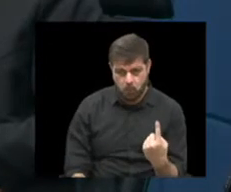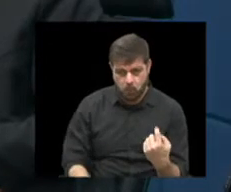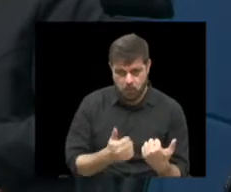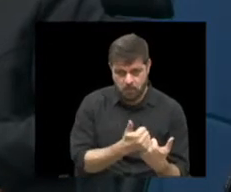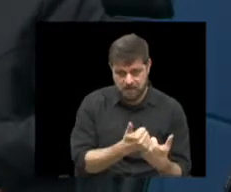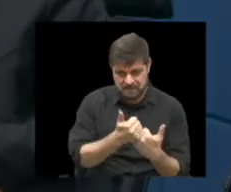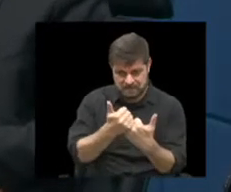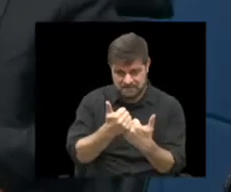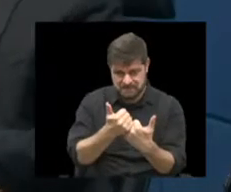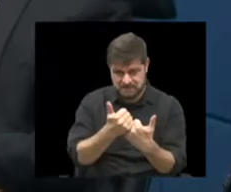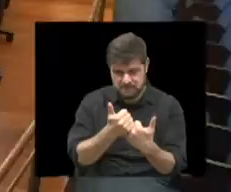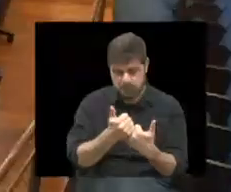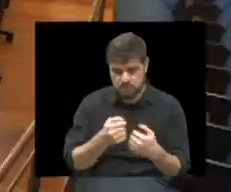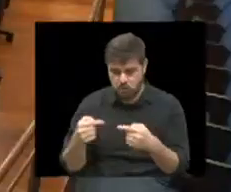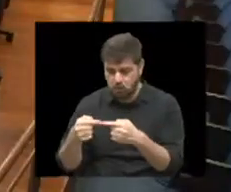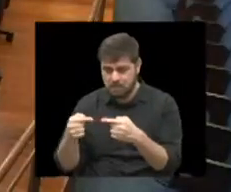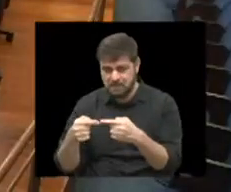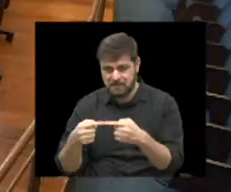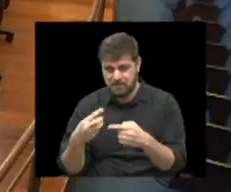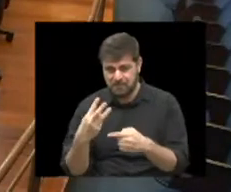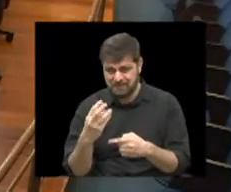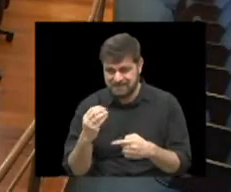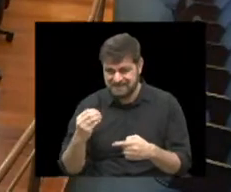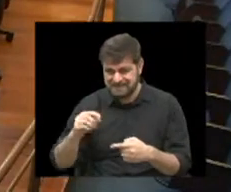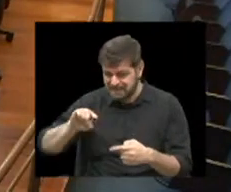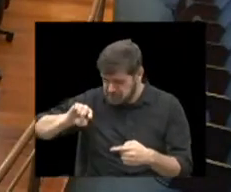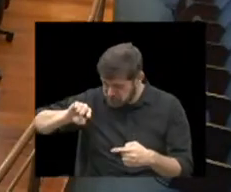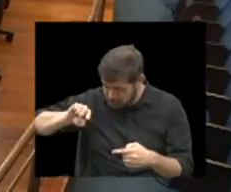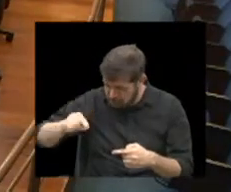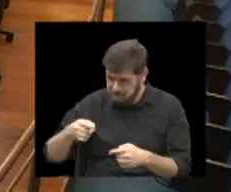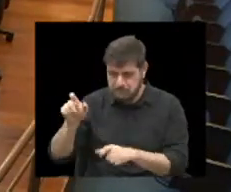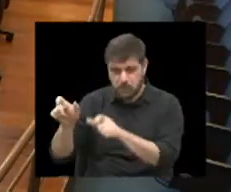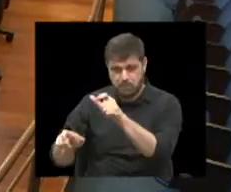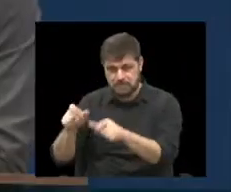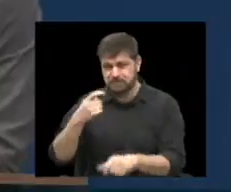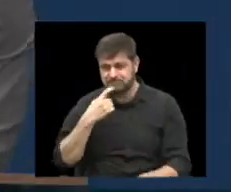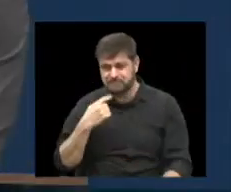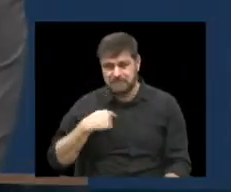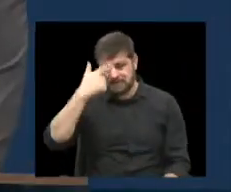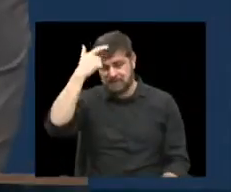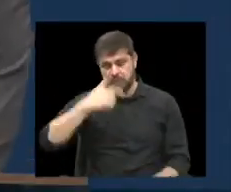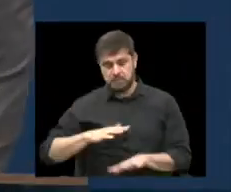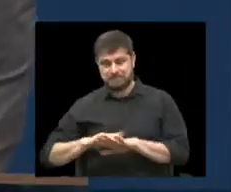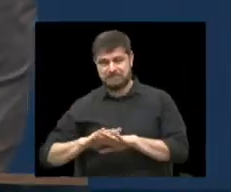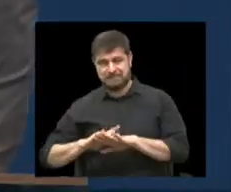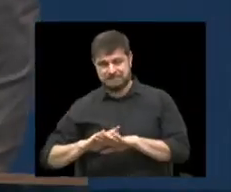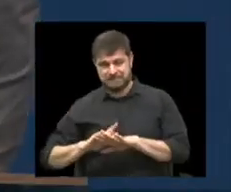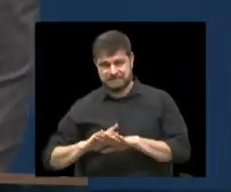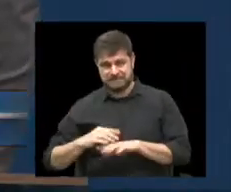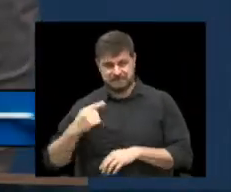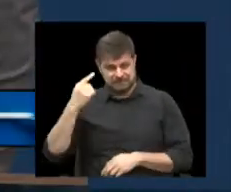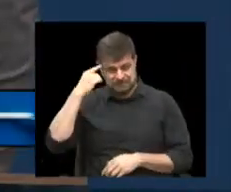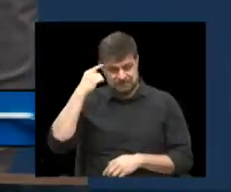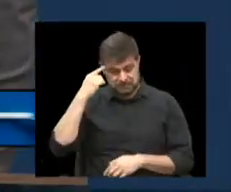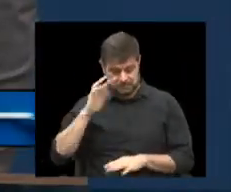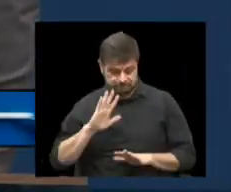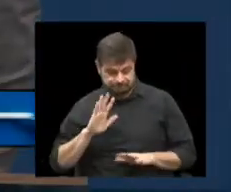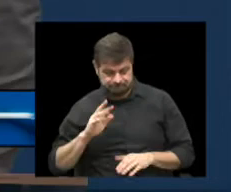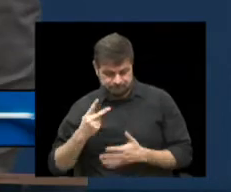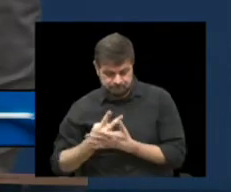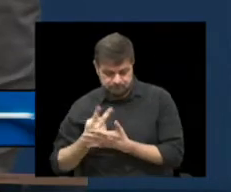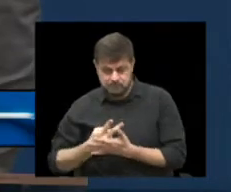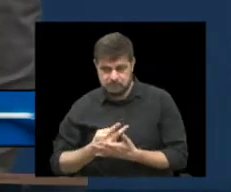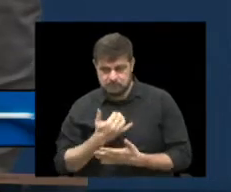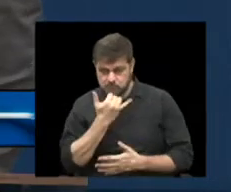habitantes. Sim, e por vereador, né? É isso, sim. Por vereador. Eu fiz uma conta por habitante. Então, assim, eu